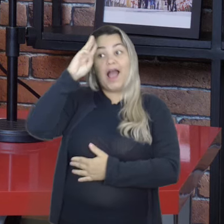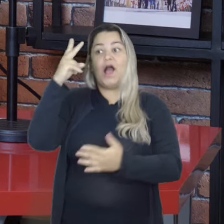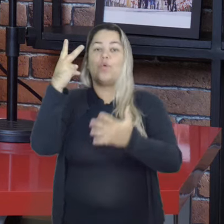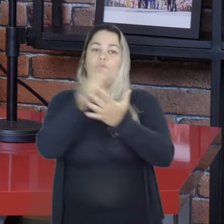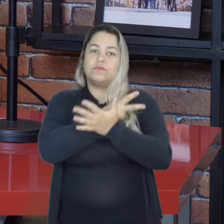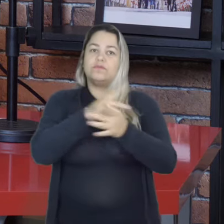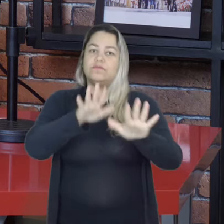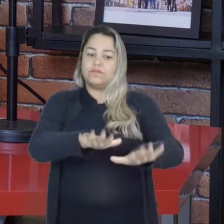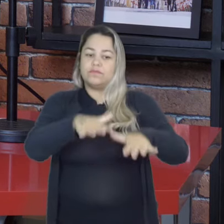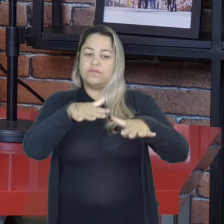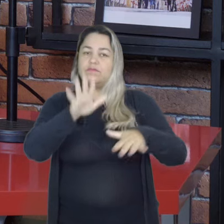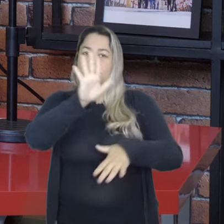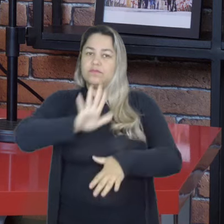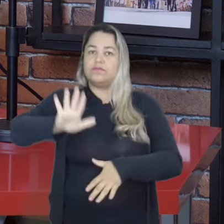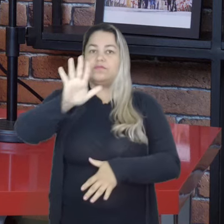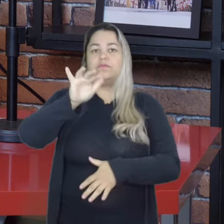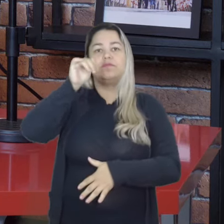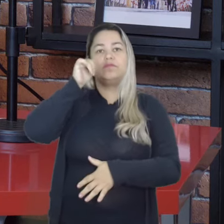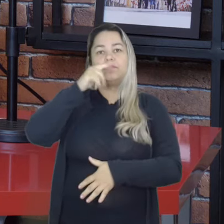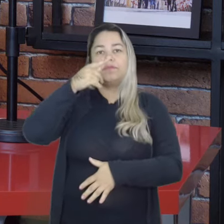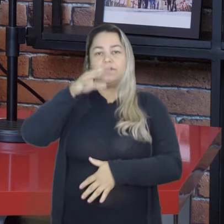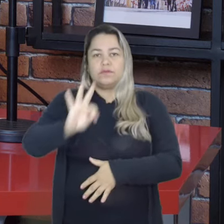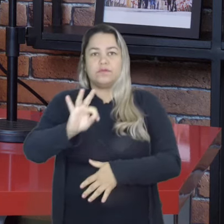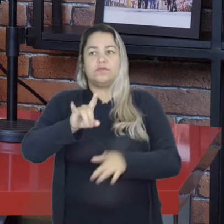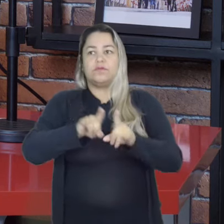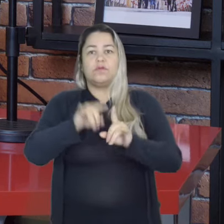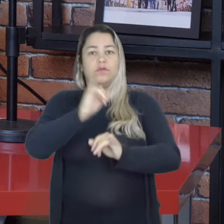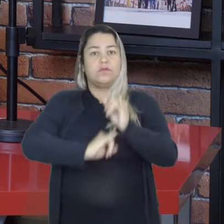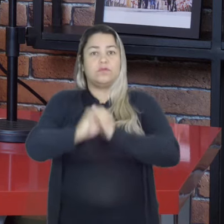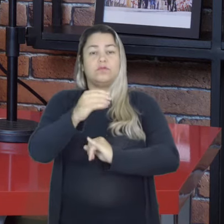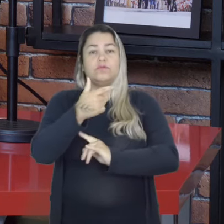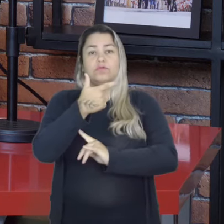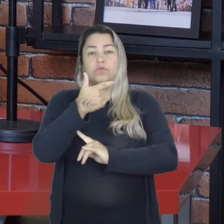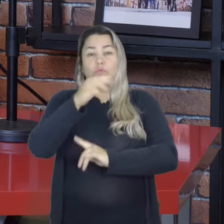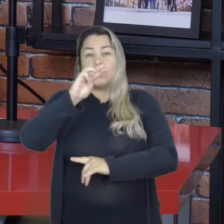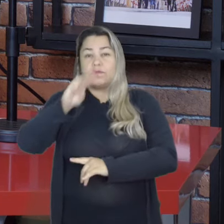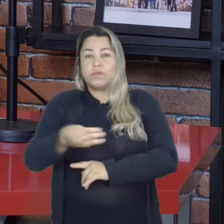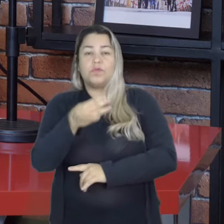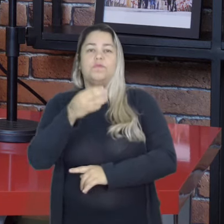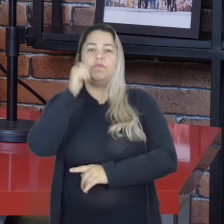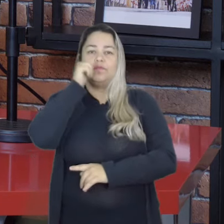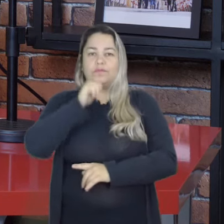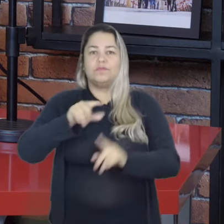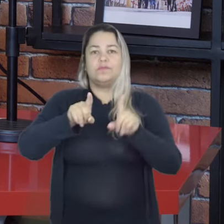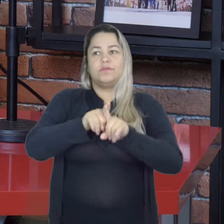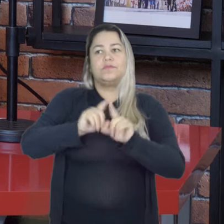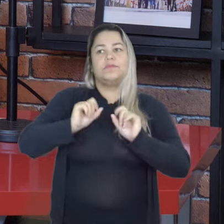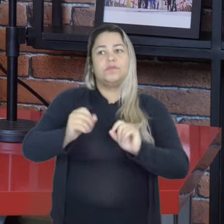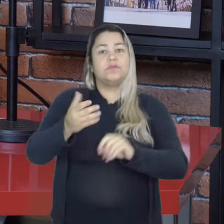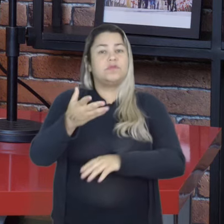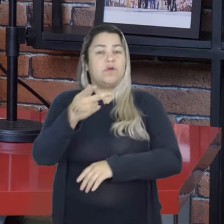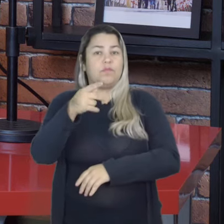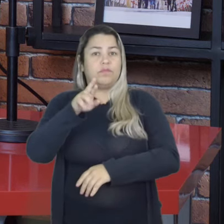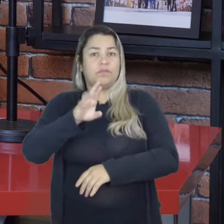Na terça-feira também aconteceu a Plenária Nacional das Mulheres do PT. O evento online reuniu cerca de 2.000 mulheres e foi destinado